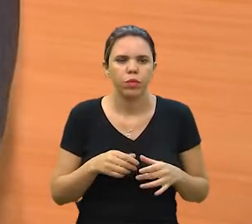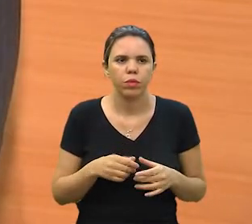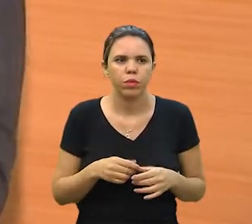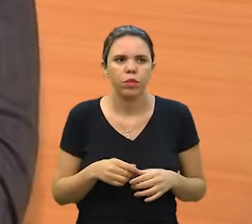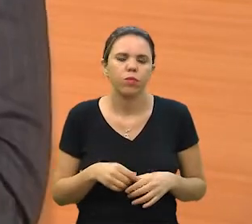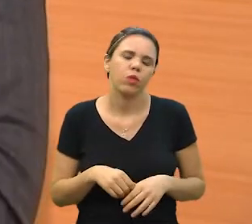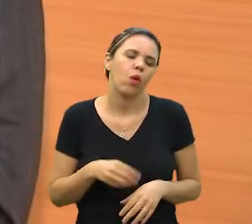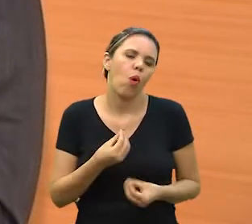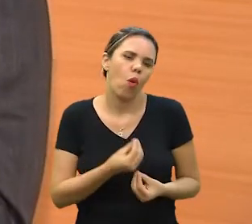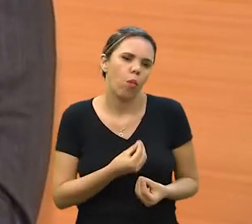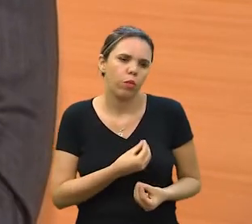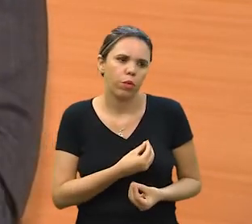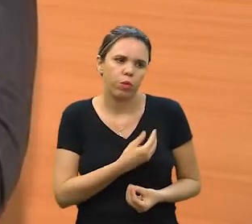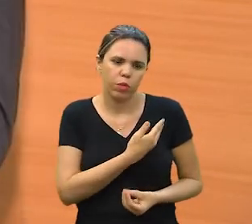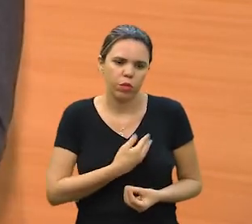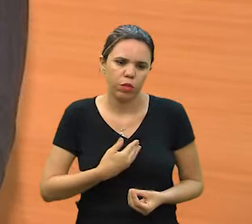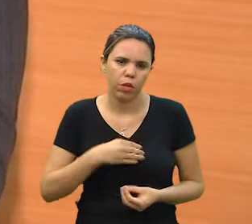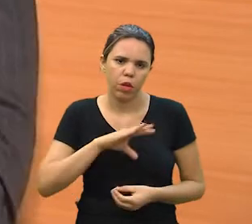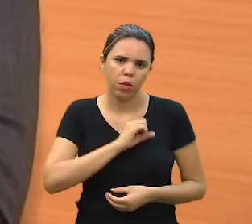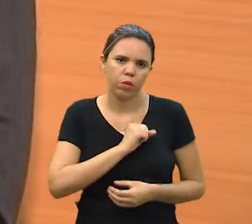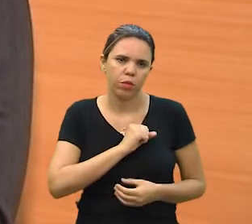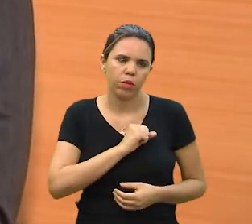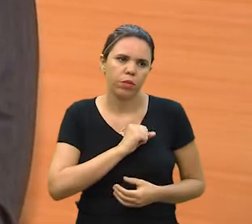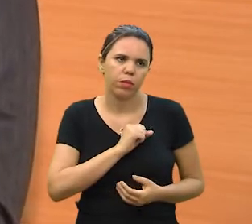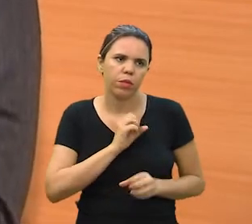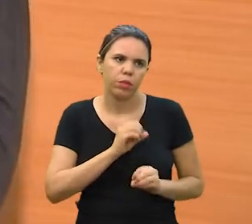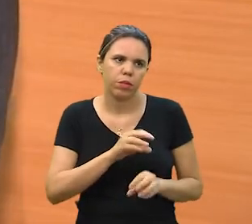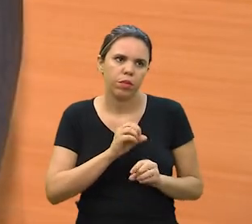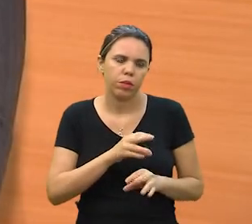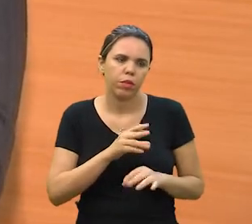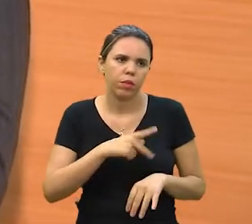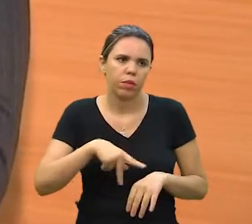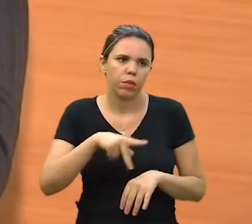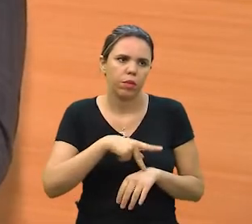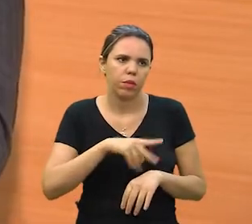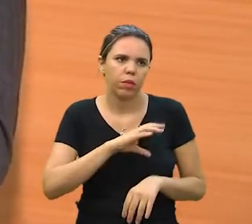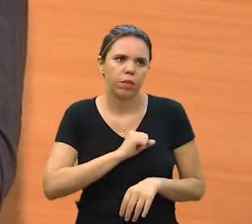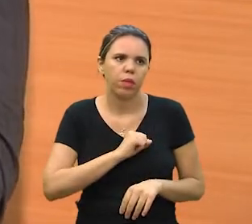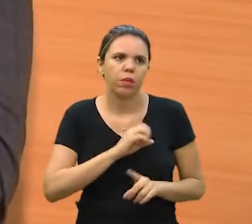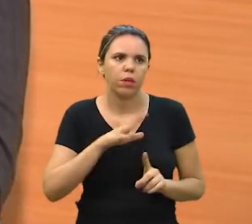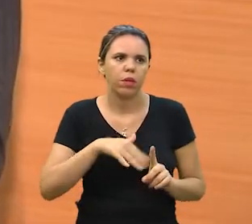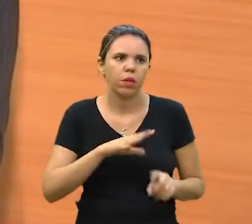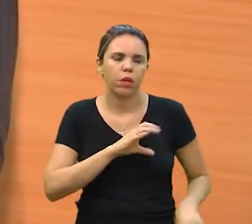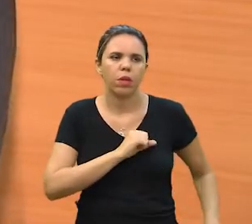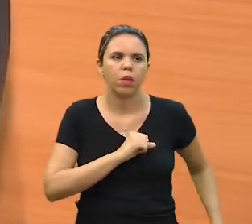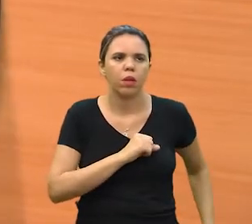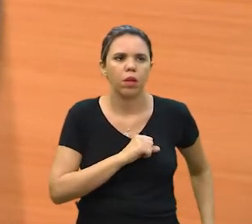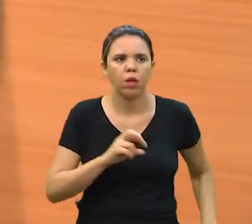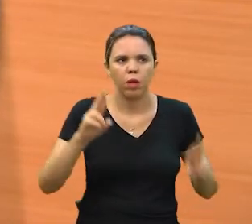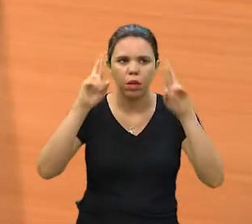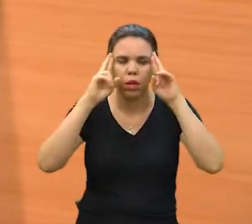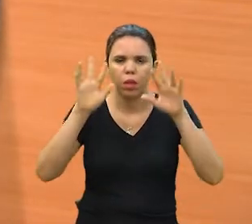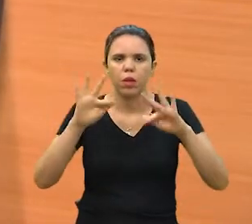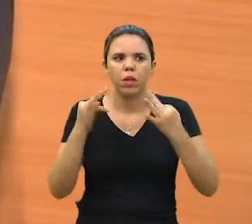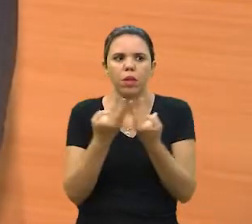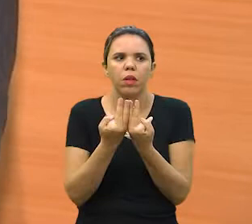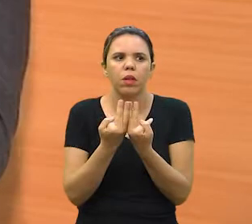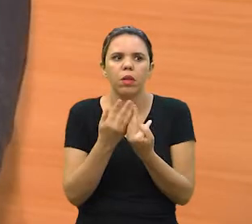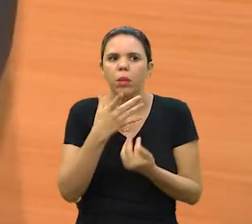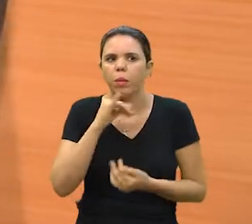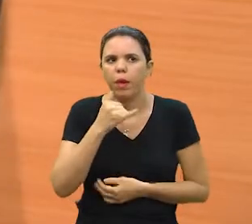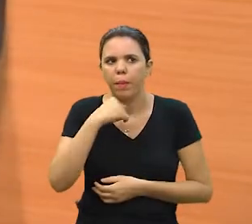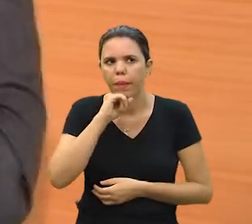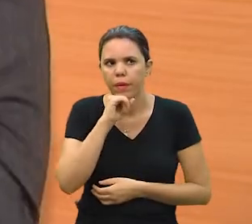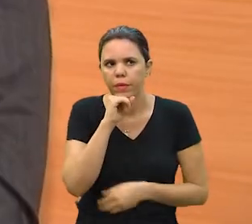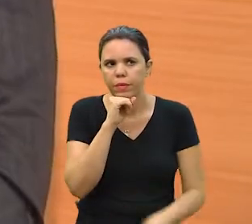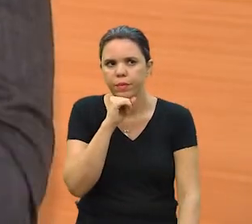ensina patriotismo, ensina amor à pátria, nós ensinamos o amor e o respeito que tem que ter pela família, pelo pai,